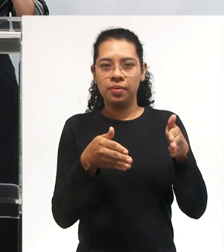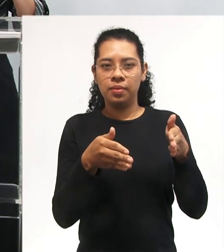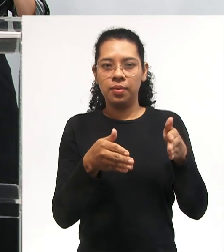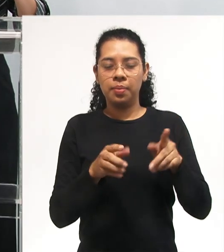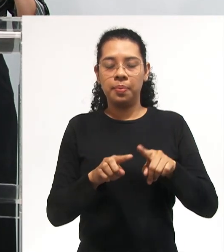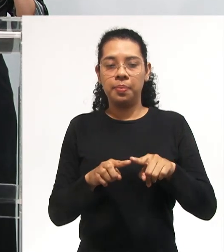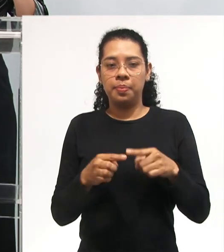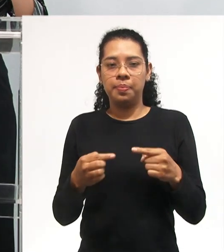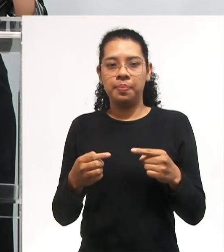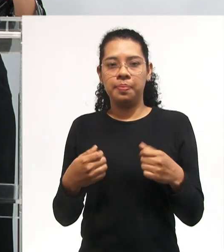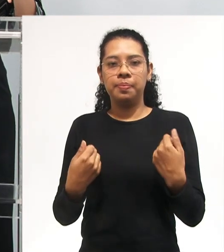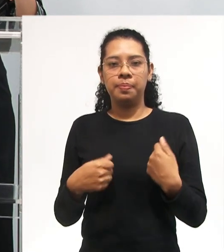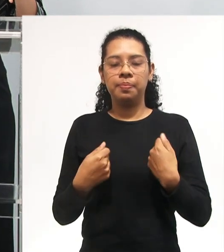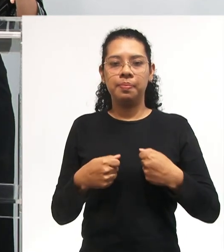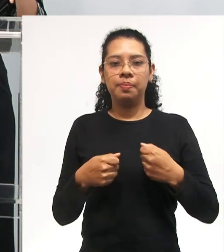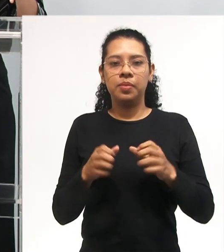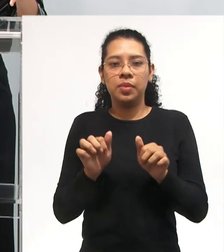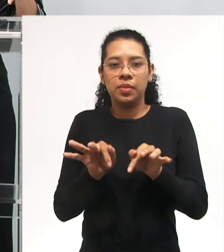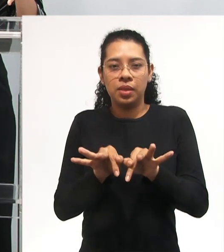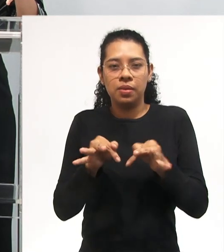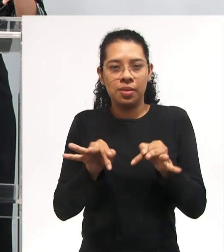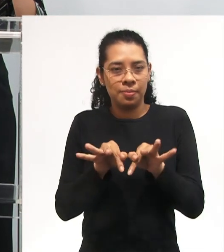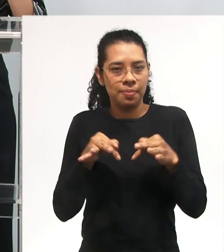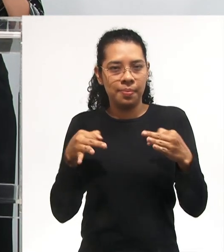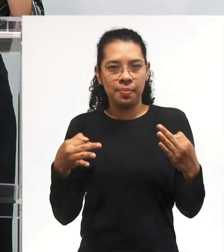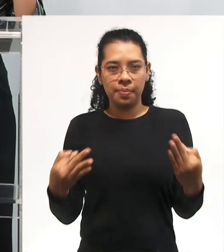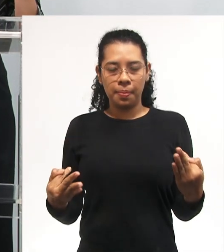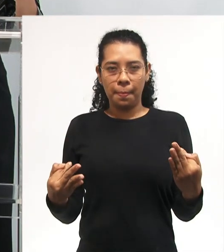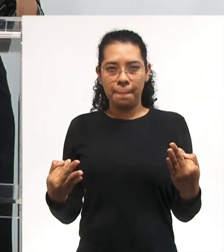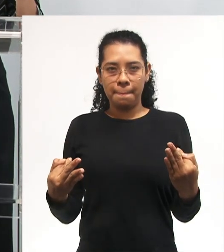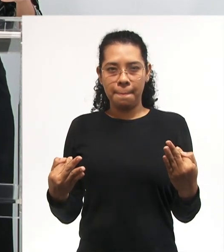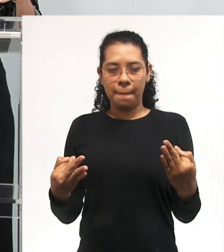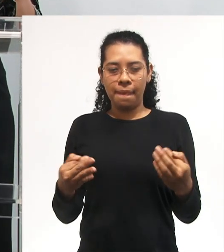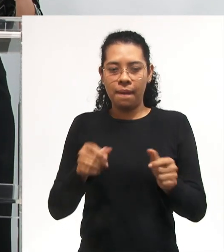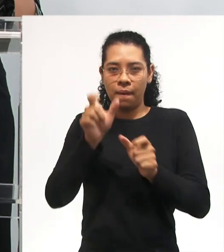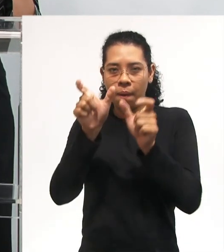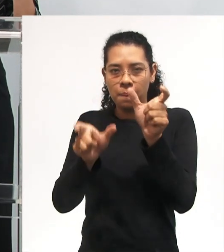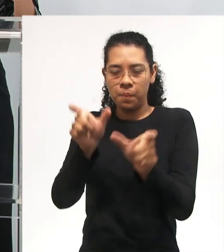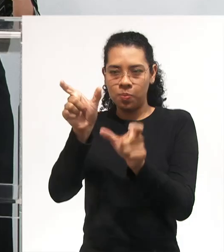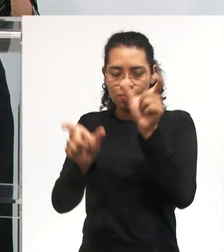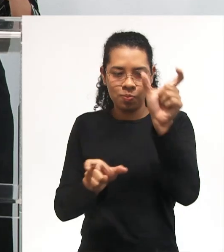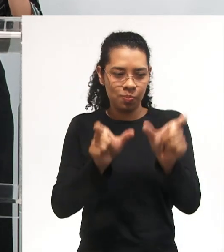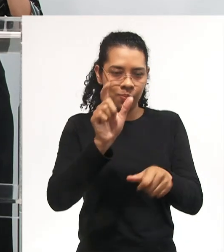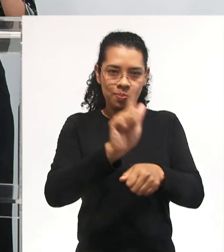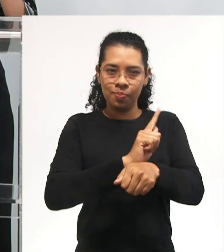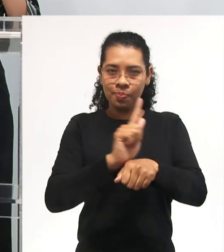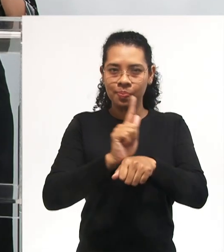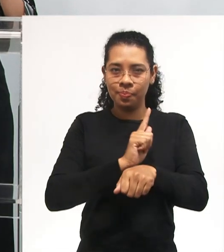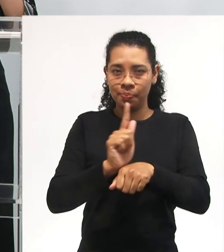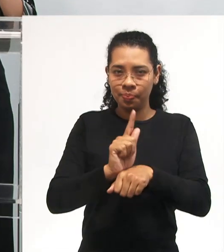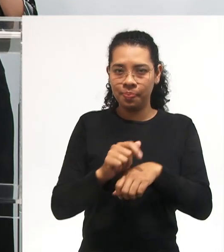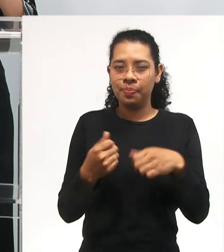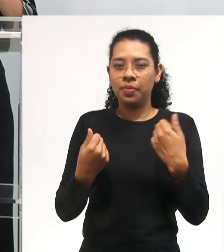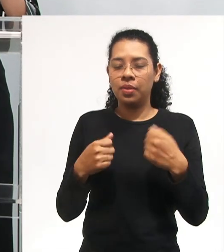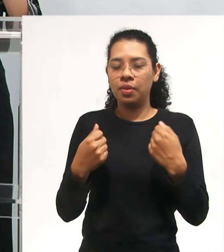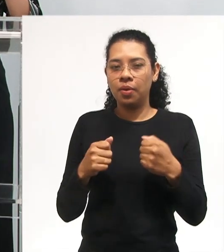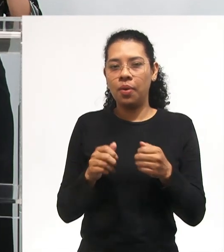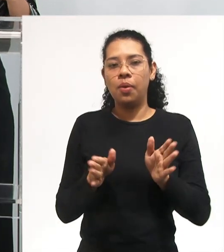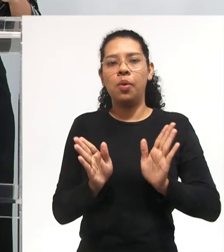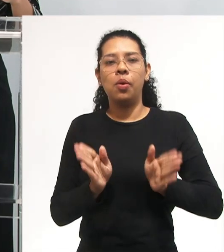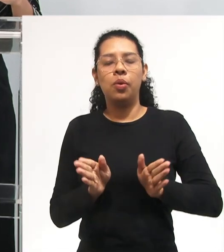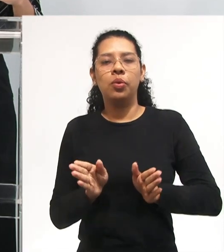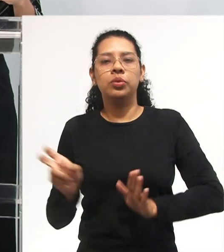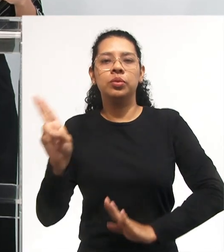processo. A gestão estratégica de pessoas é um movimento, é uma tendência mais atualizada que